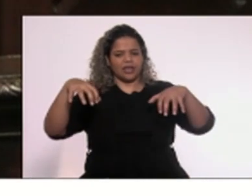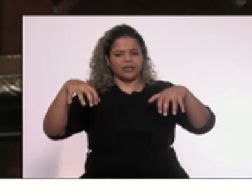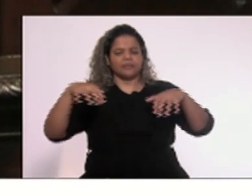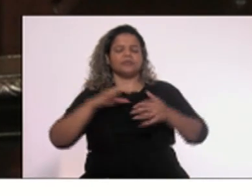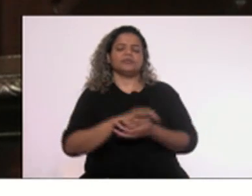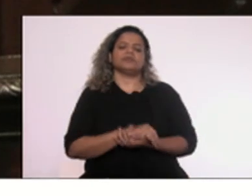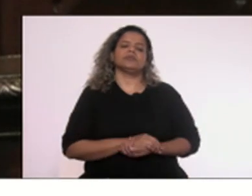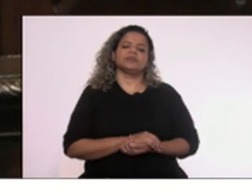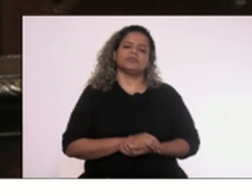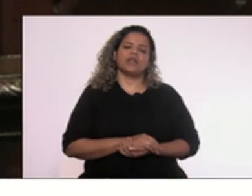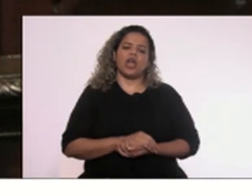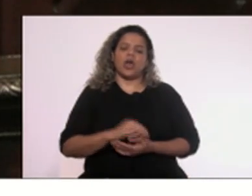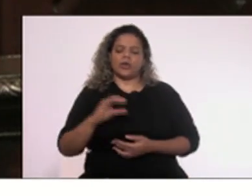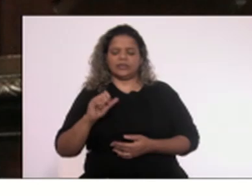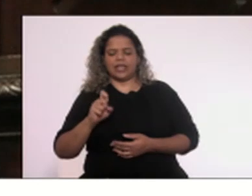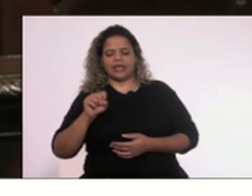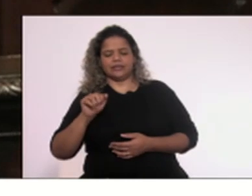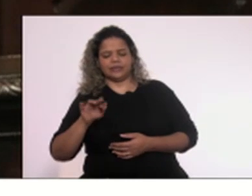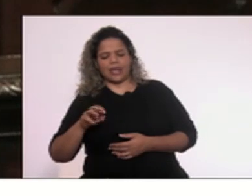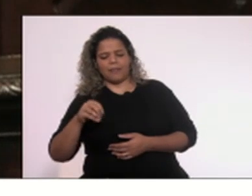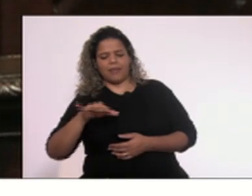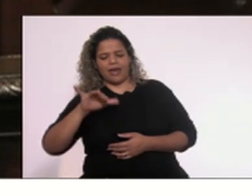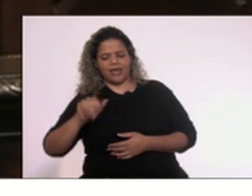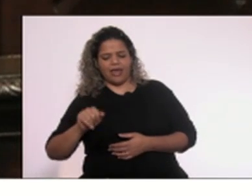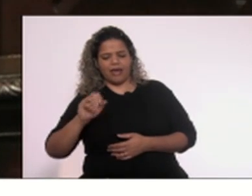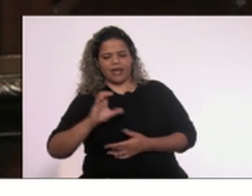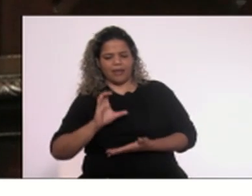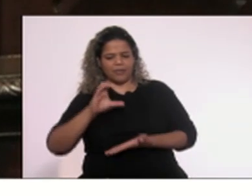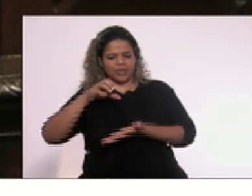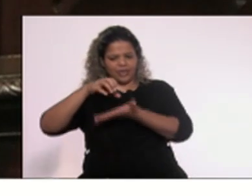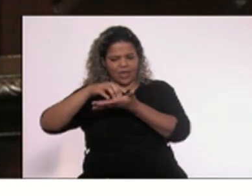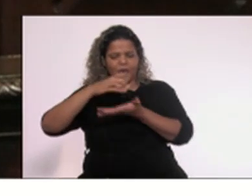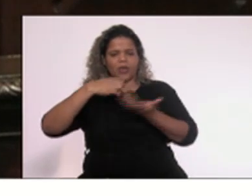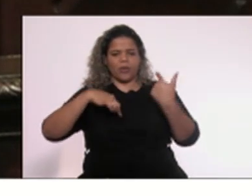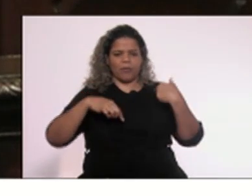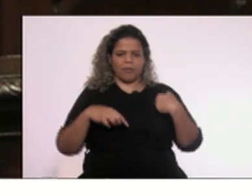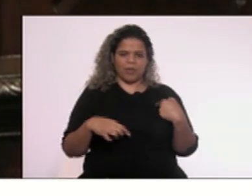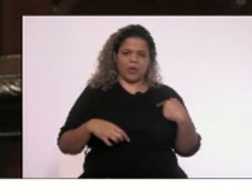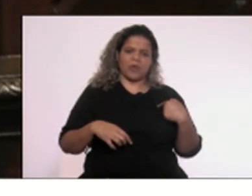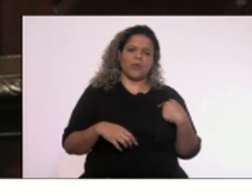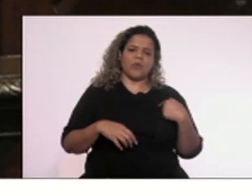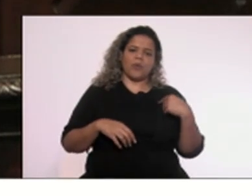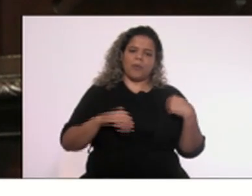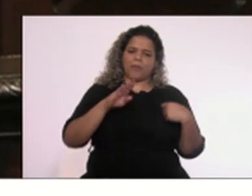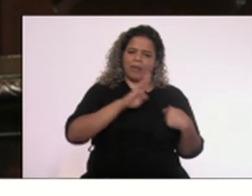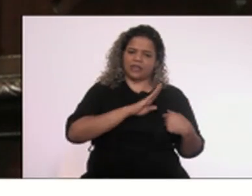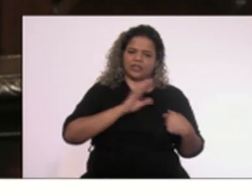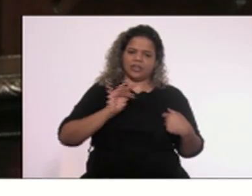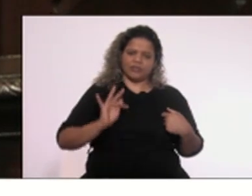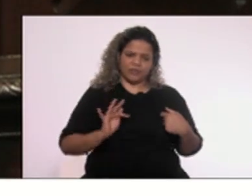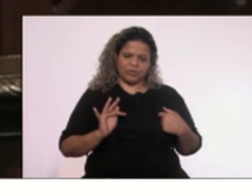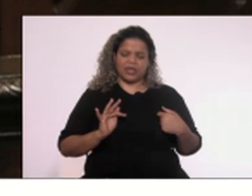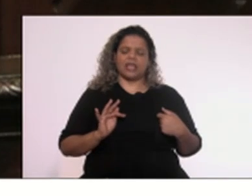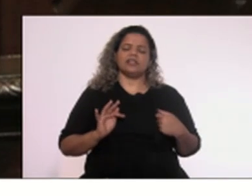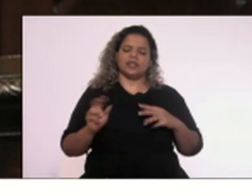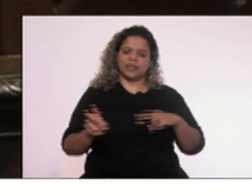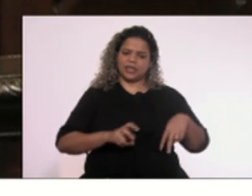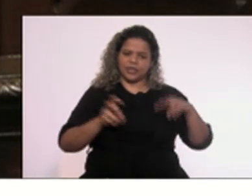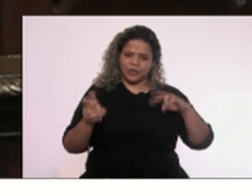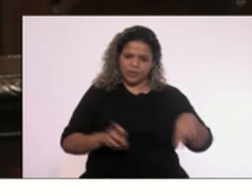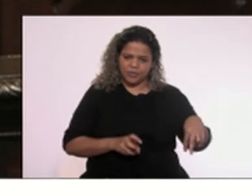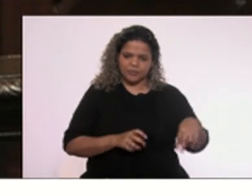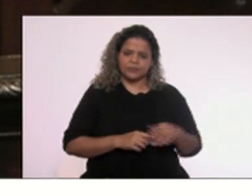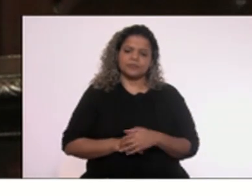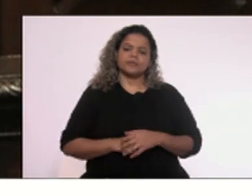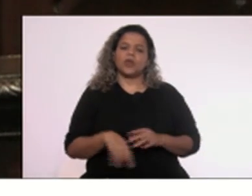Janeiro, o de César Maia na capital e o meu na Baixada e no interior.